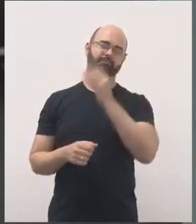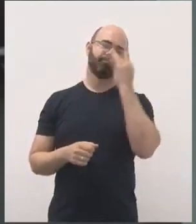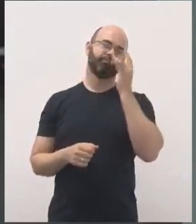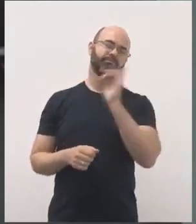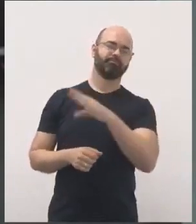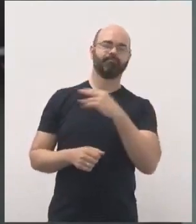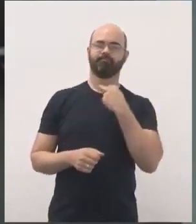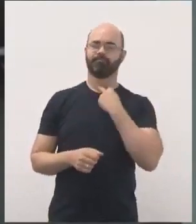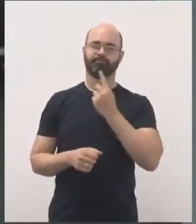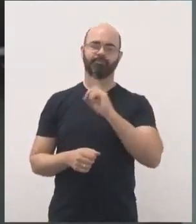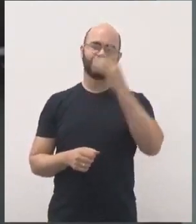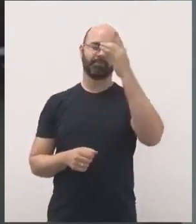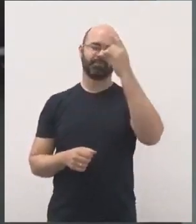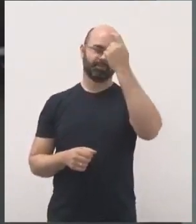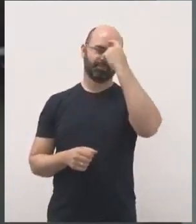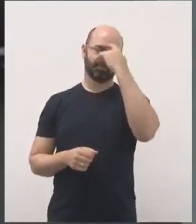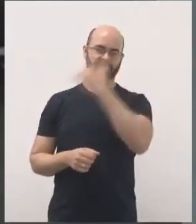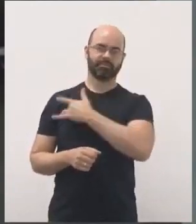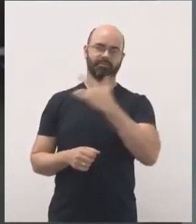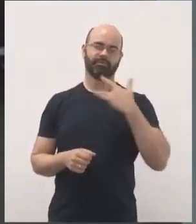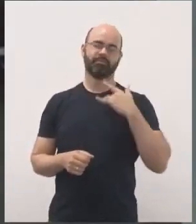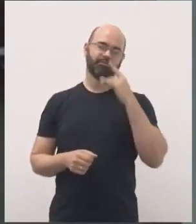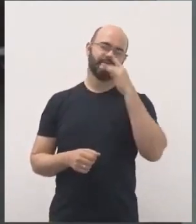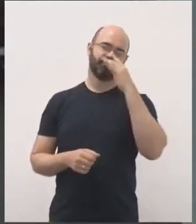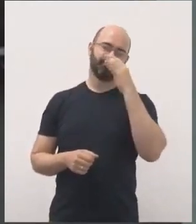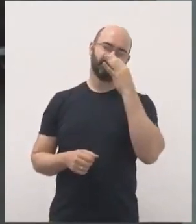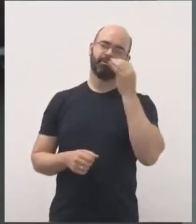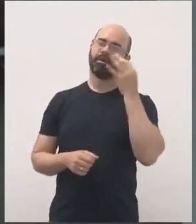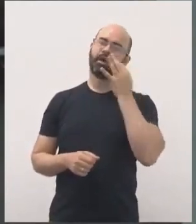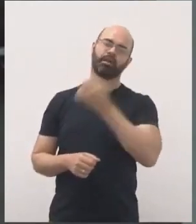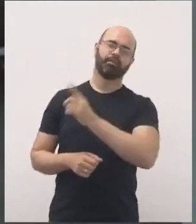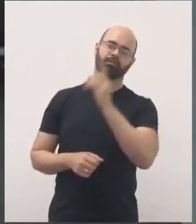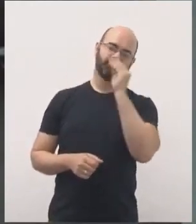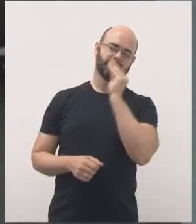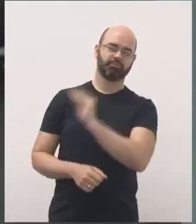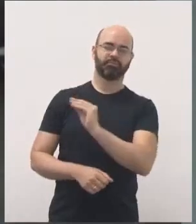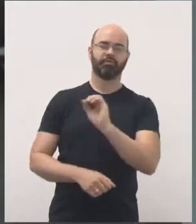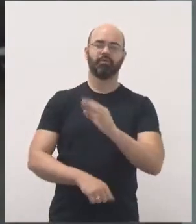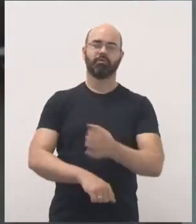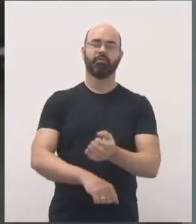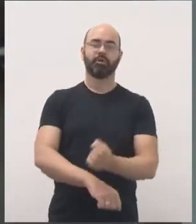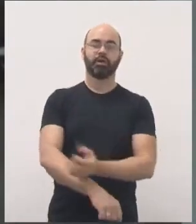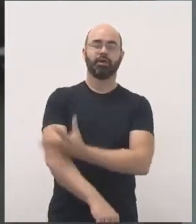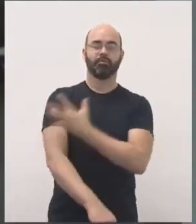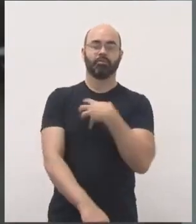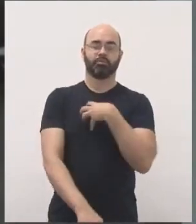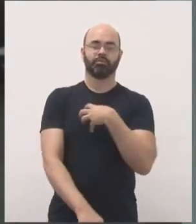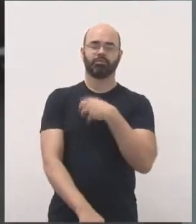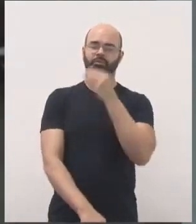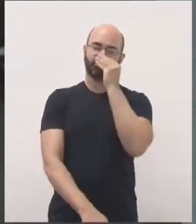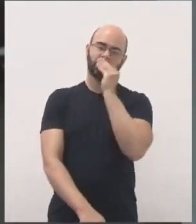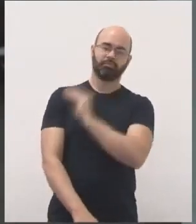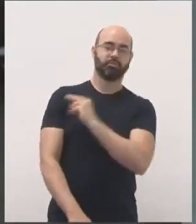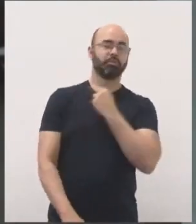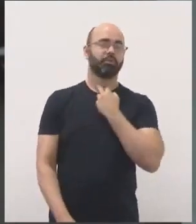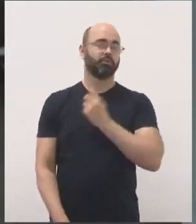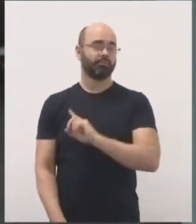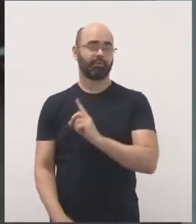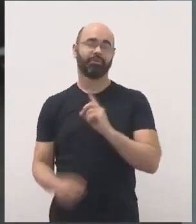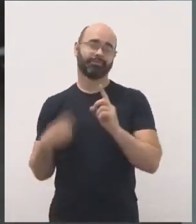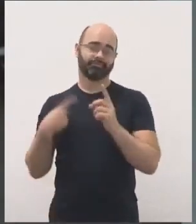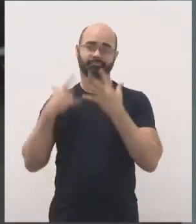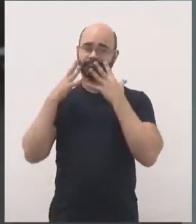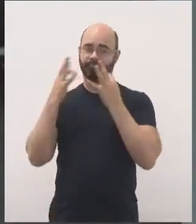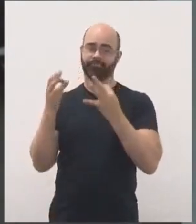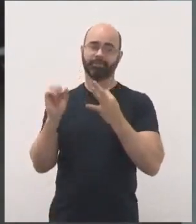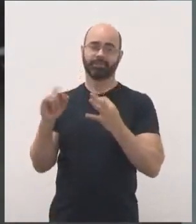né, as questões de saúde mental e emocional, porque sem um ambiente ali minimamente organizado, a gente não consegue atingir o